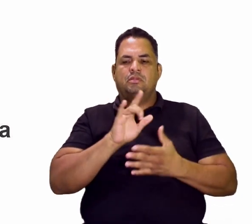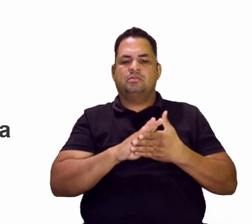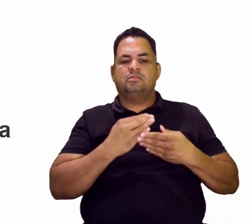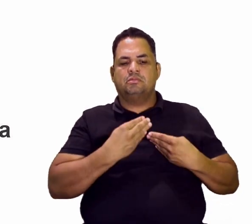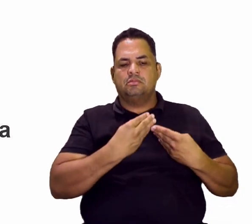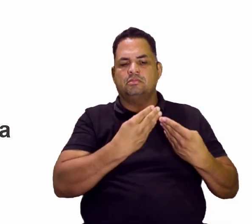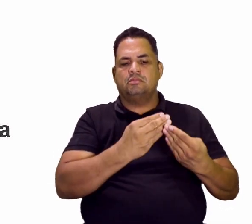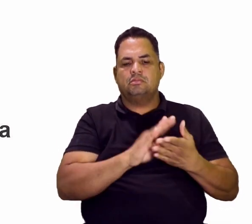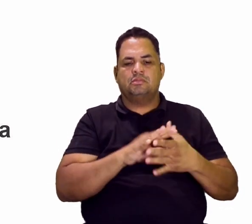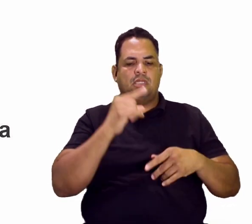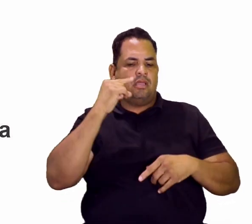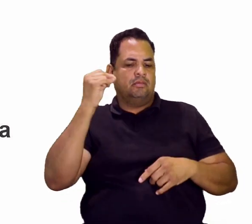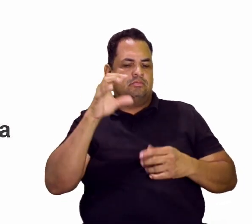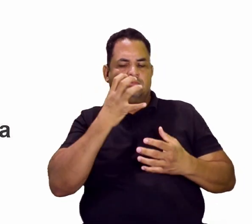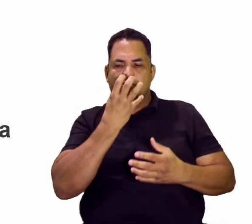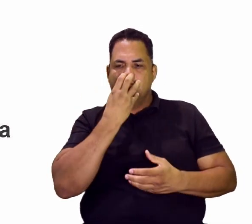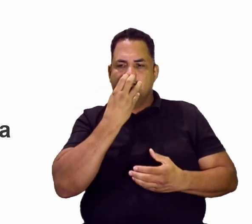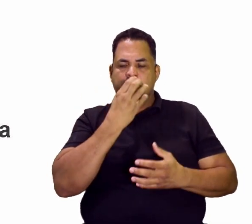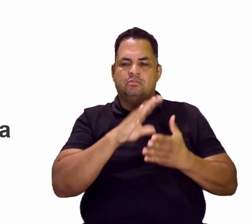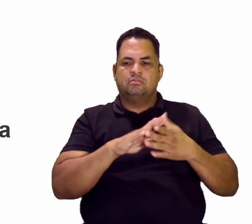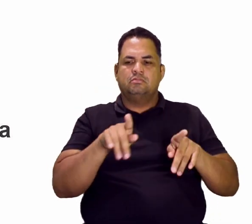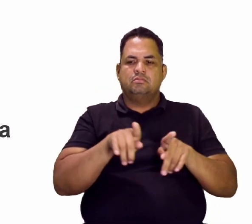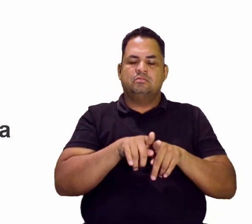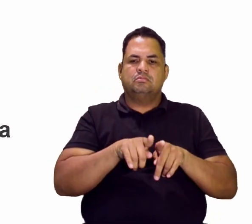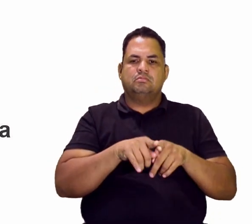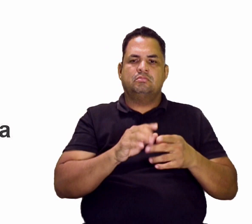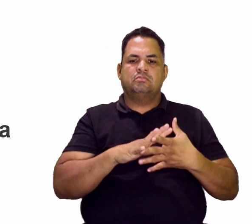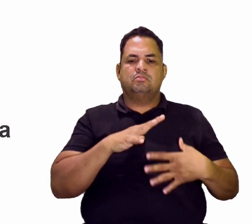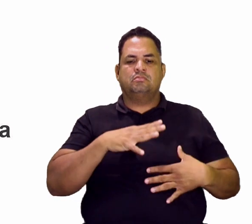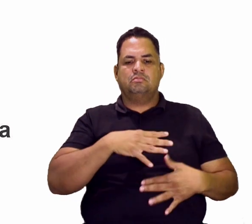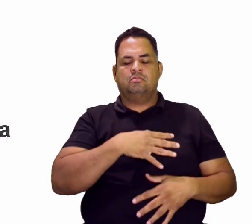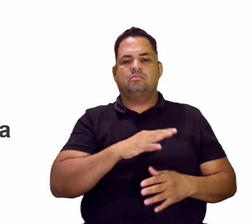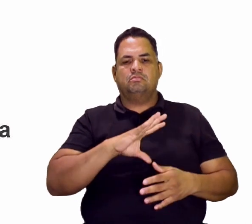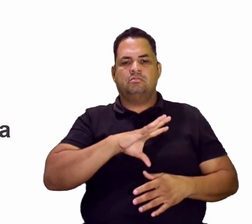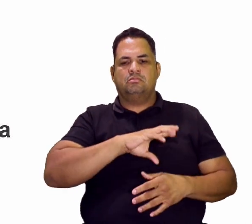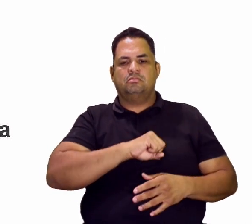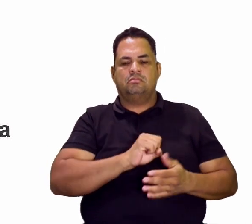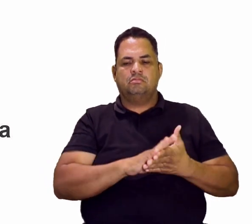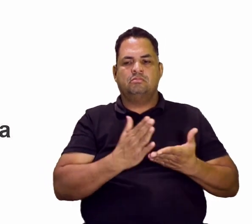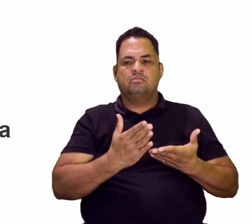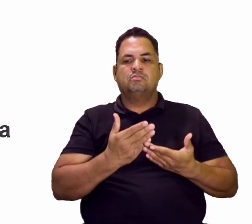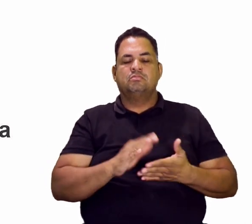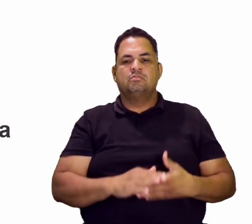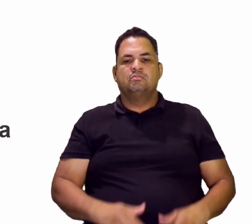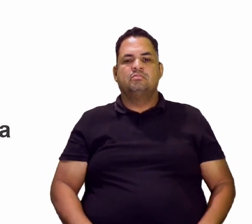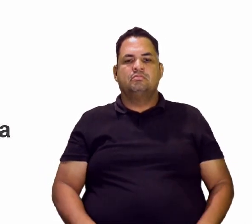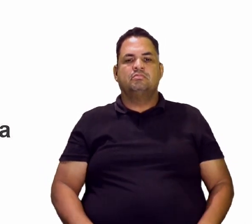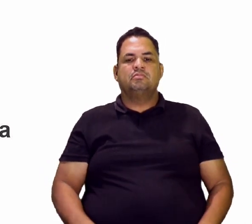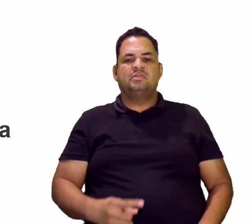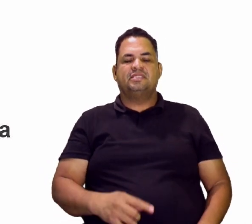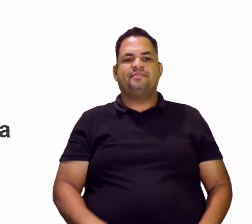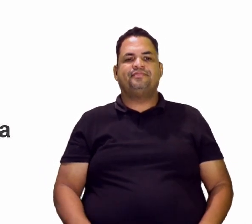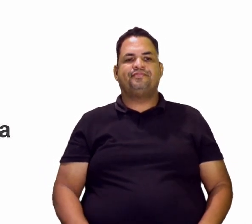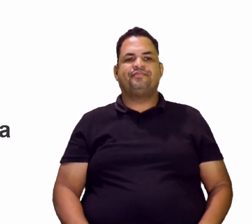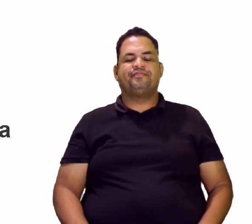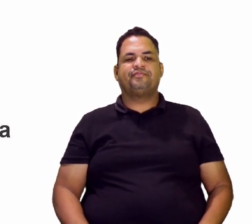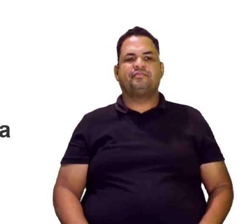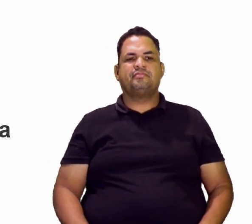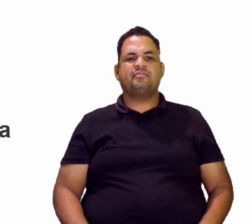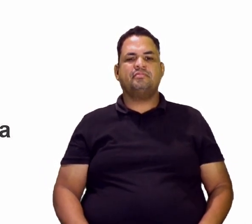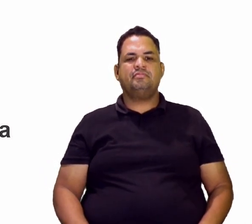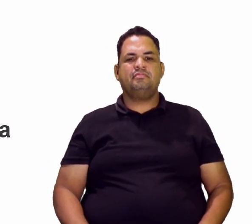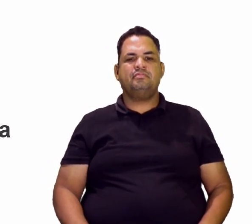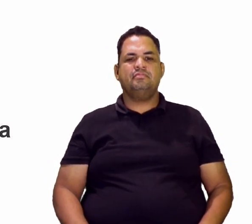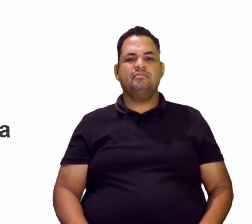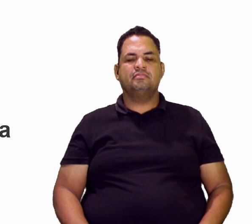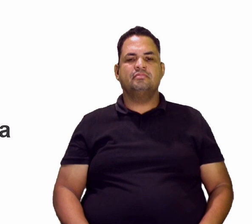leva os nossos gatos, os nossos cachorros, né? Que amamos esses animais e por isso a gente quer o bem deles. E o nosso, obviamente. E aí a